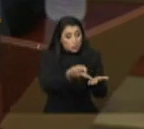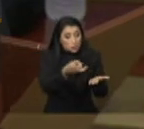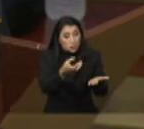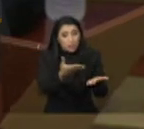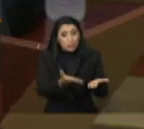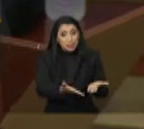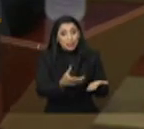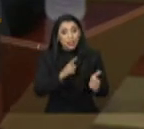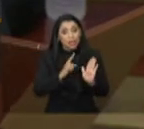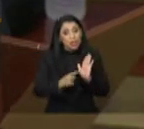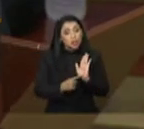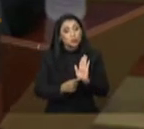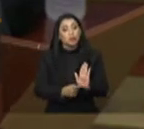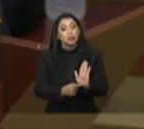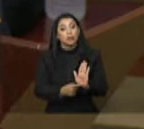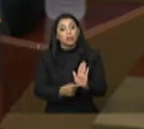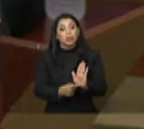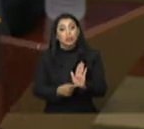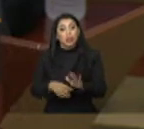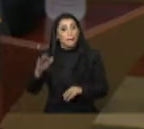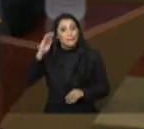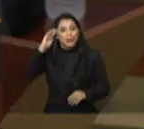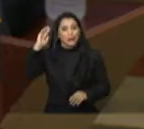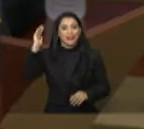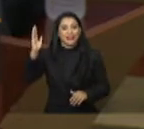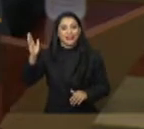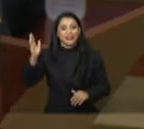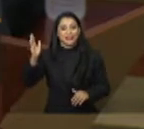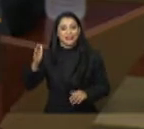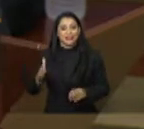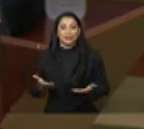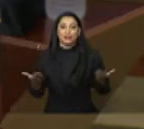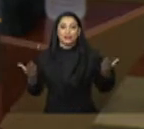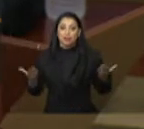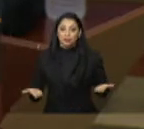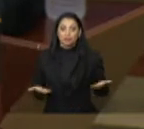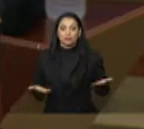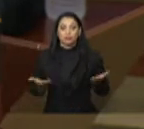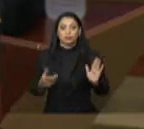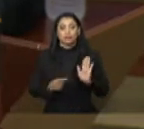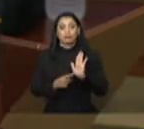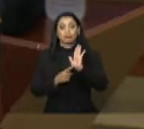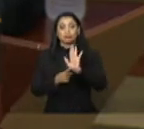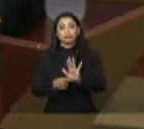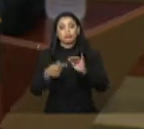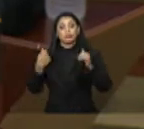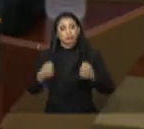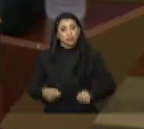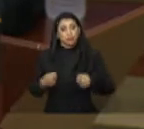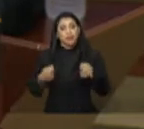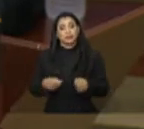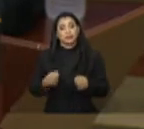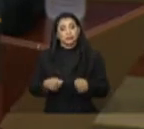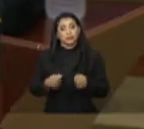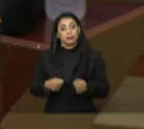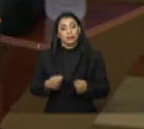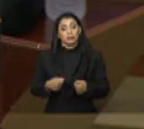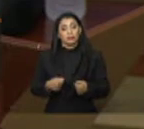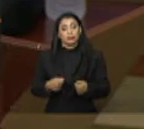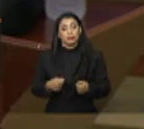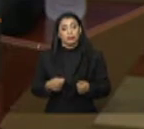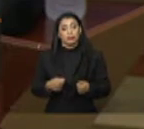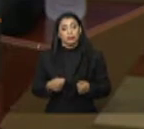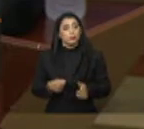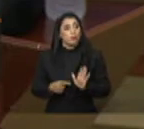a explicitação de prioridades o quadro reforça a necessidade do presidente de se jogar